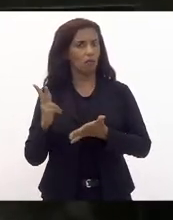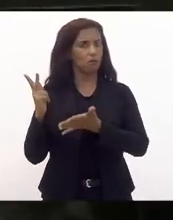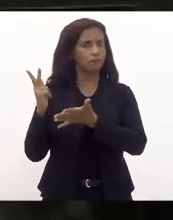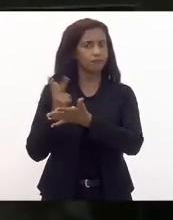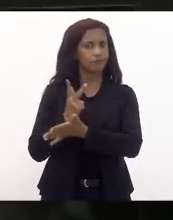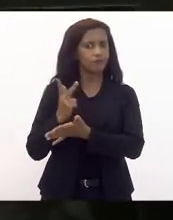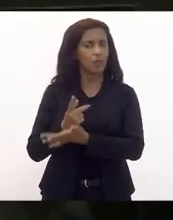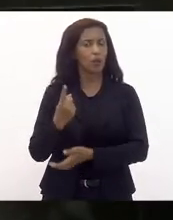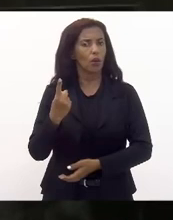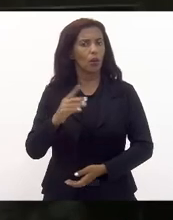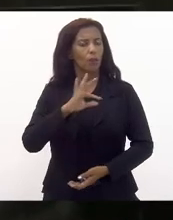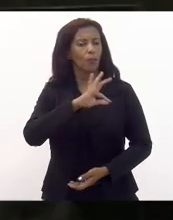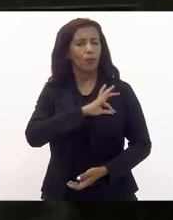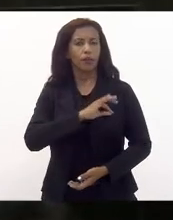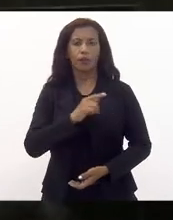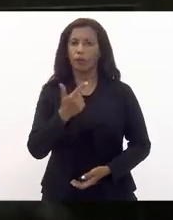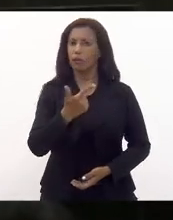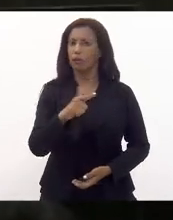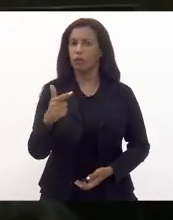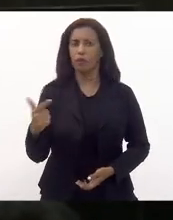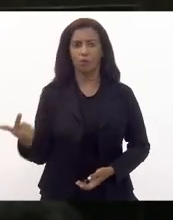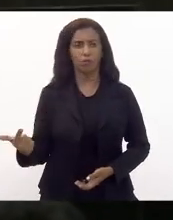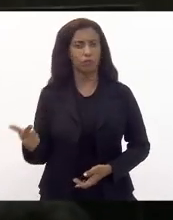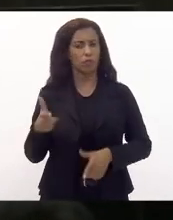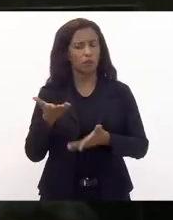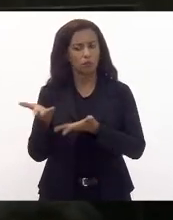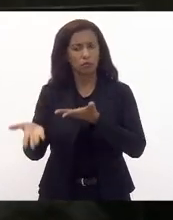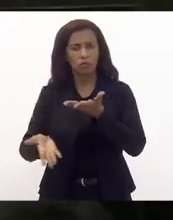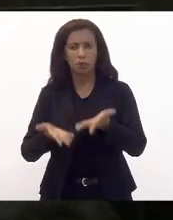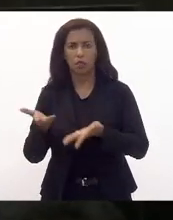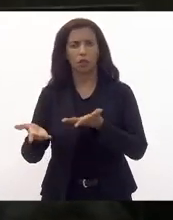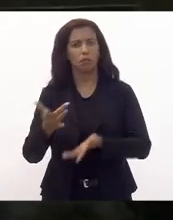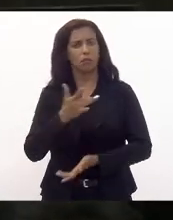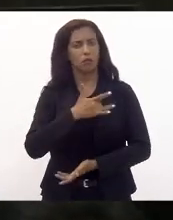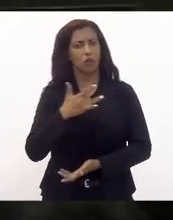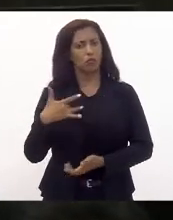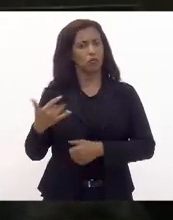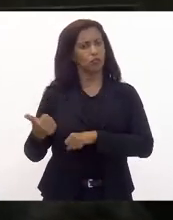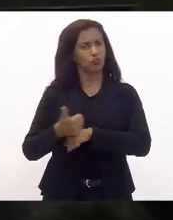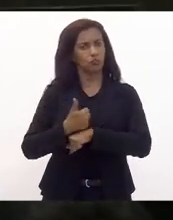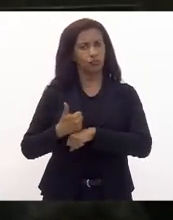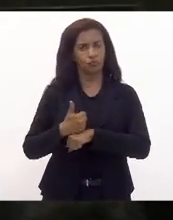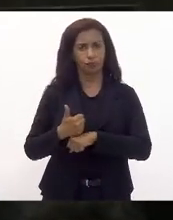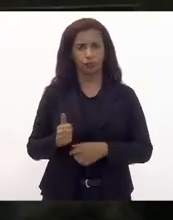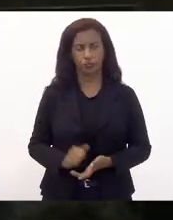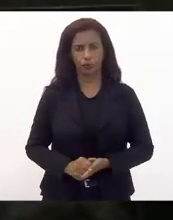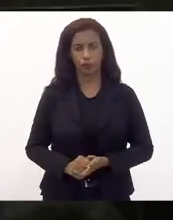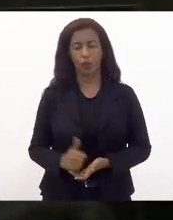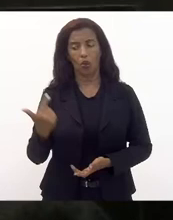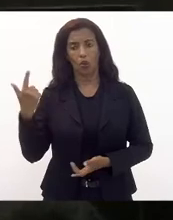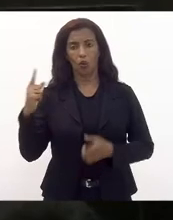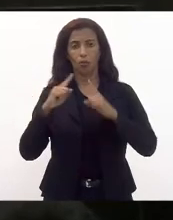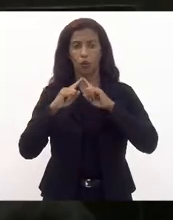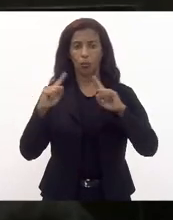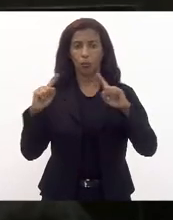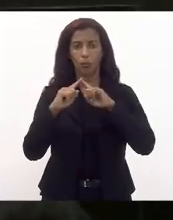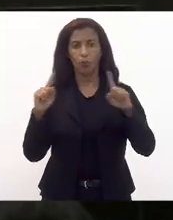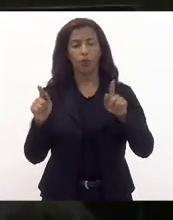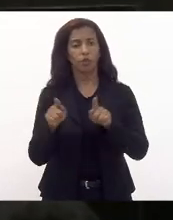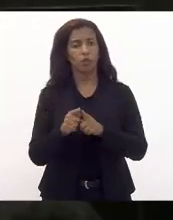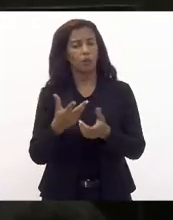um policial não ter nem o seu tratamento de saúde com dignidade outra reclamação